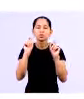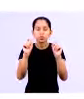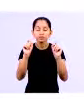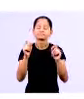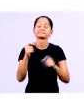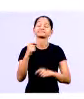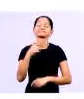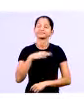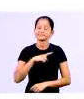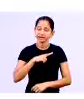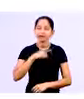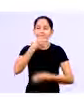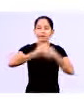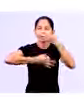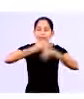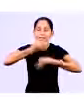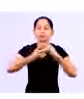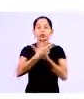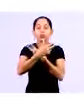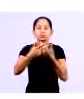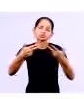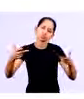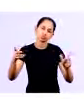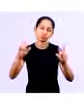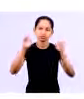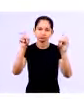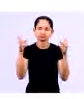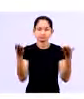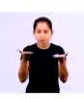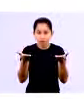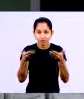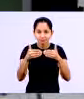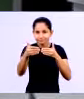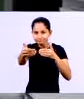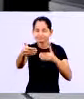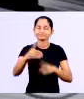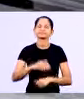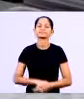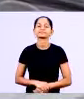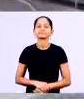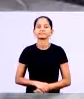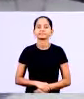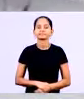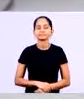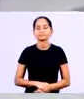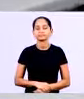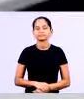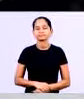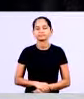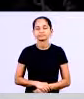resposta de várias pessoas sobre estas e outras perguntas. Vamos lá?